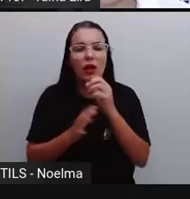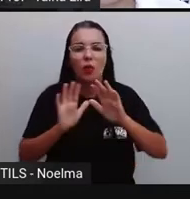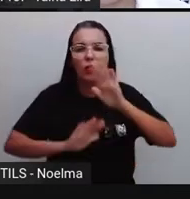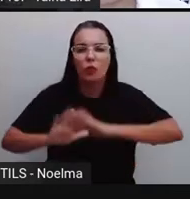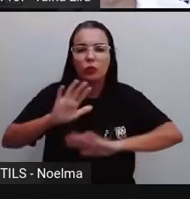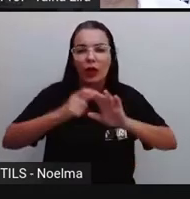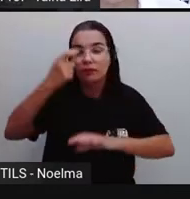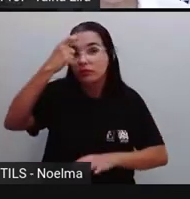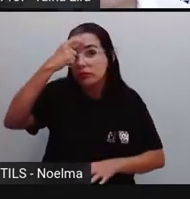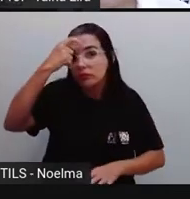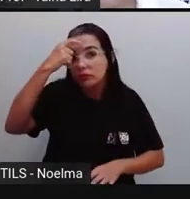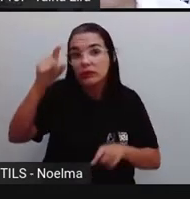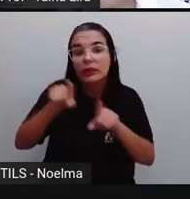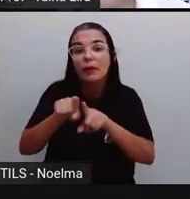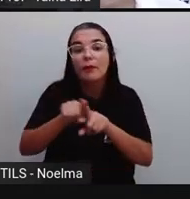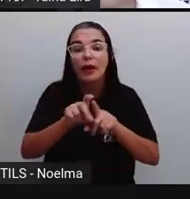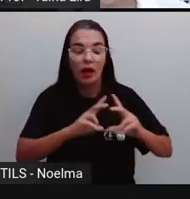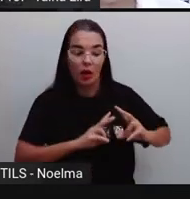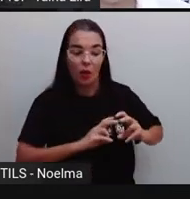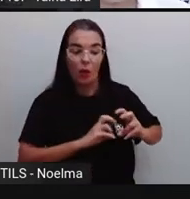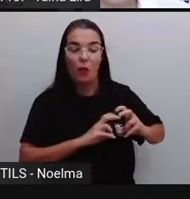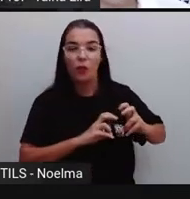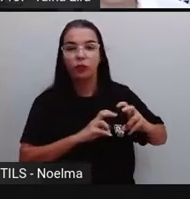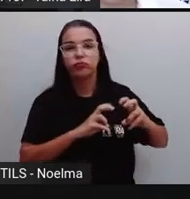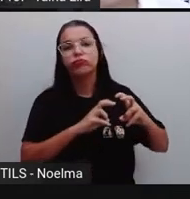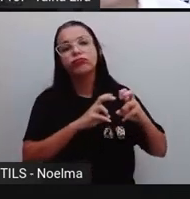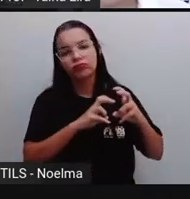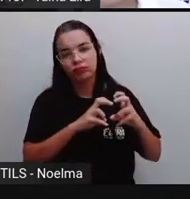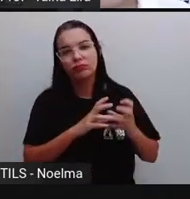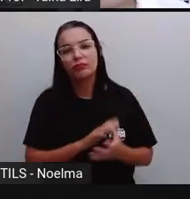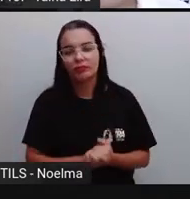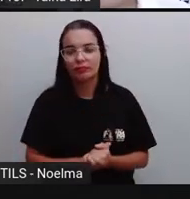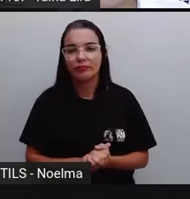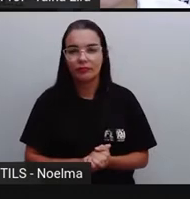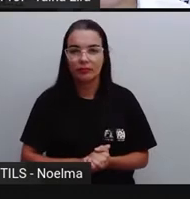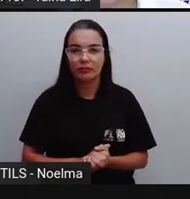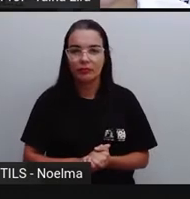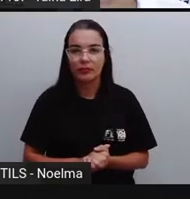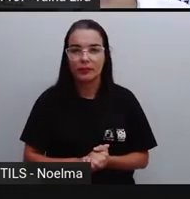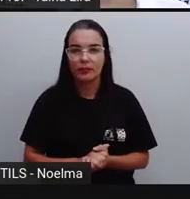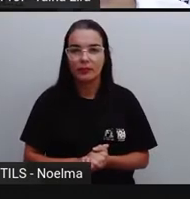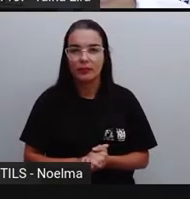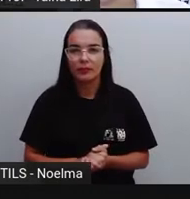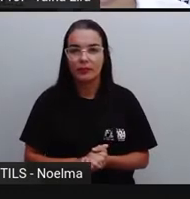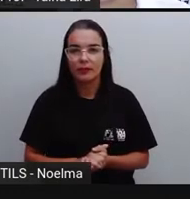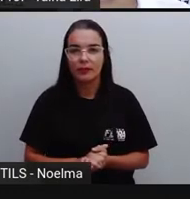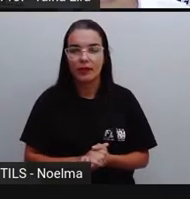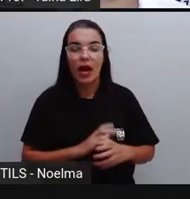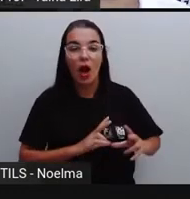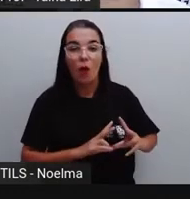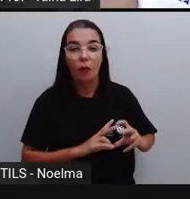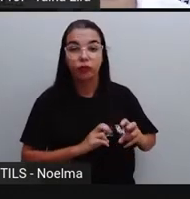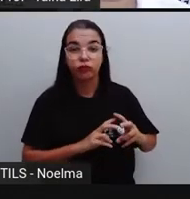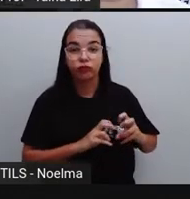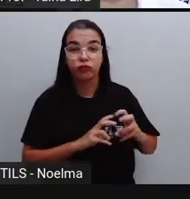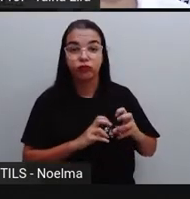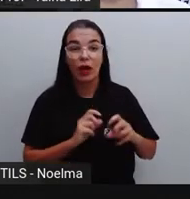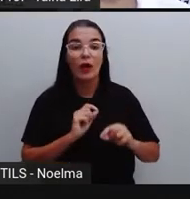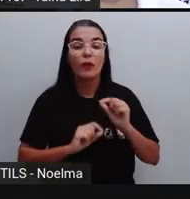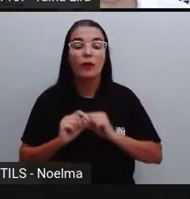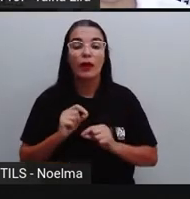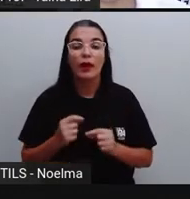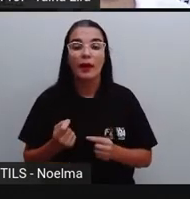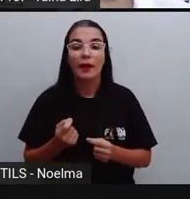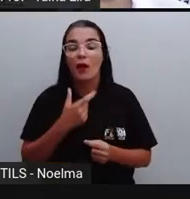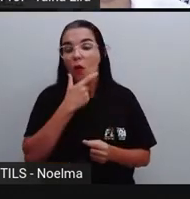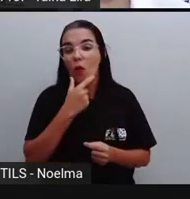ao câncer de próstata, tá? Por que é o mês dos homens? Porque o câncer